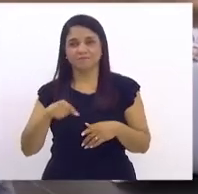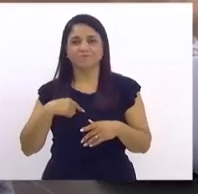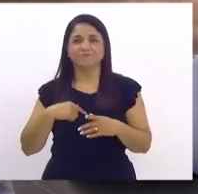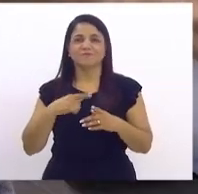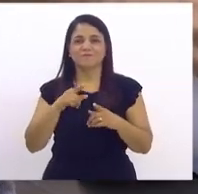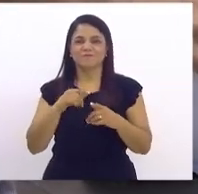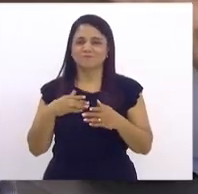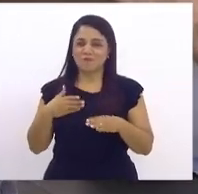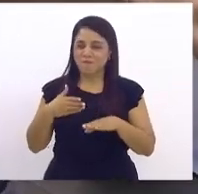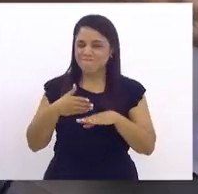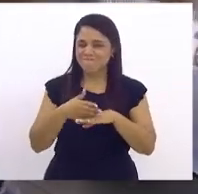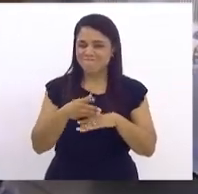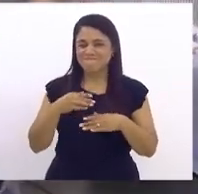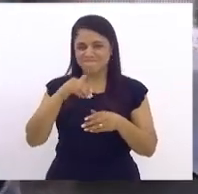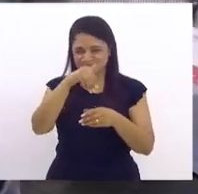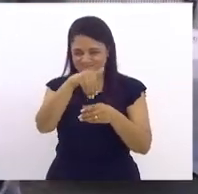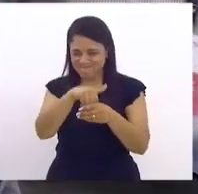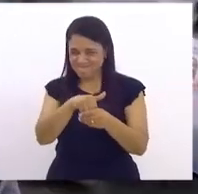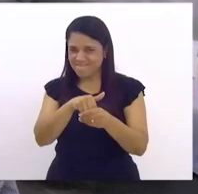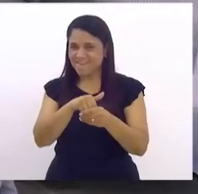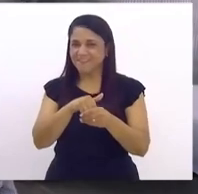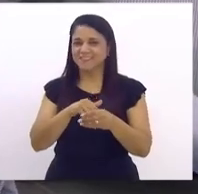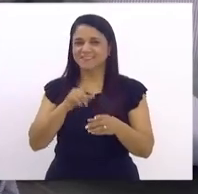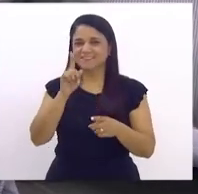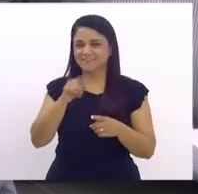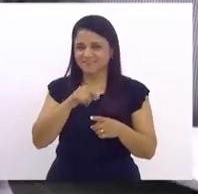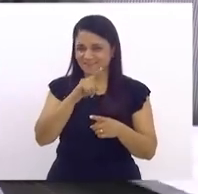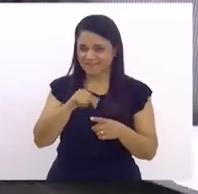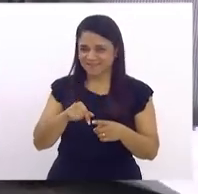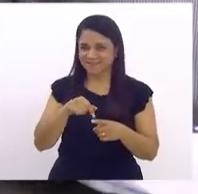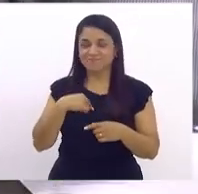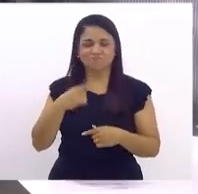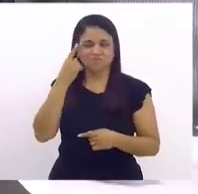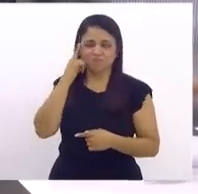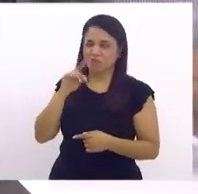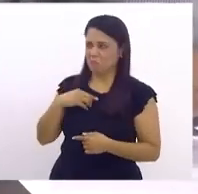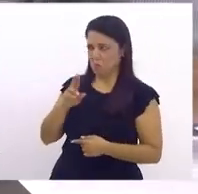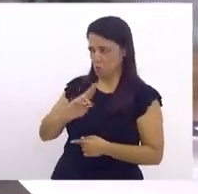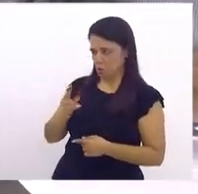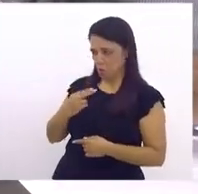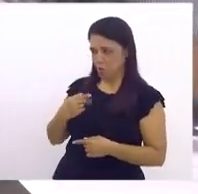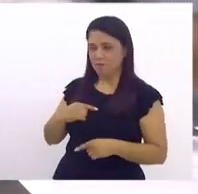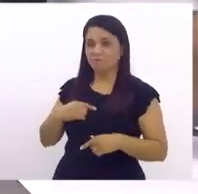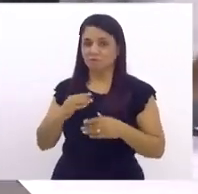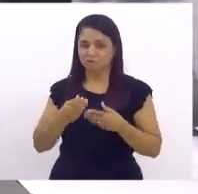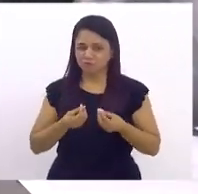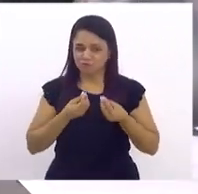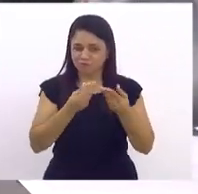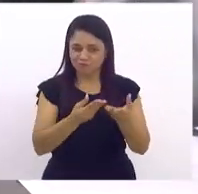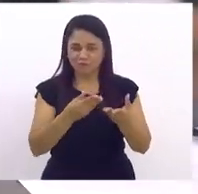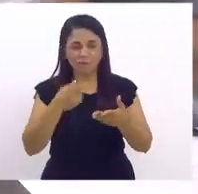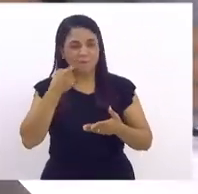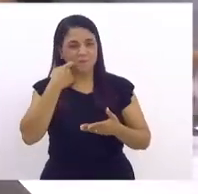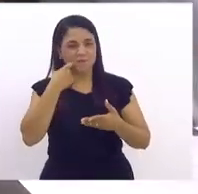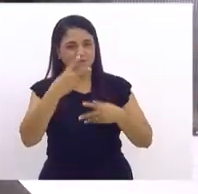Verdade, eles ficaram felizes com Vossa Excelência, nem sabem do meu nome. Vão lhe dar um peixe de presente, bem fresquinho.